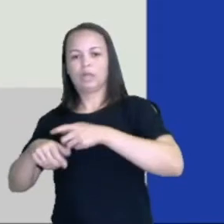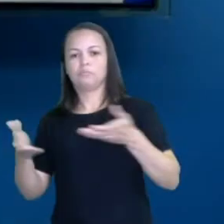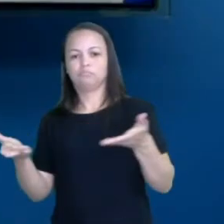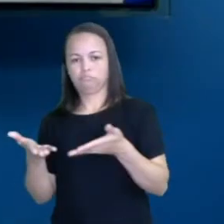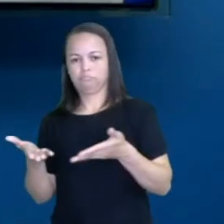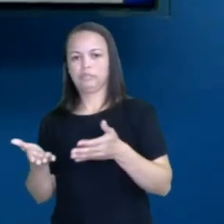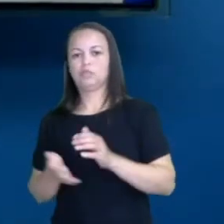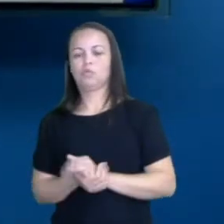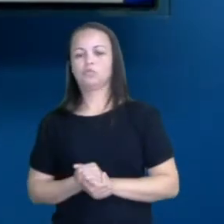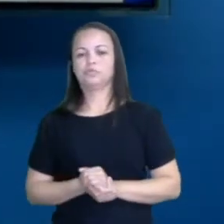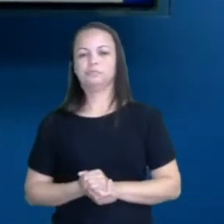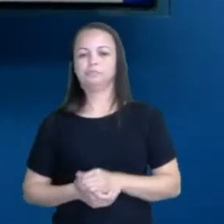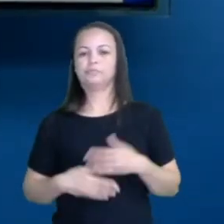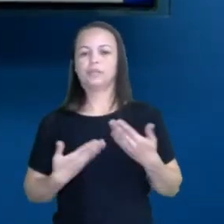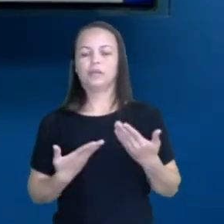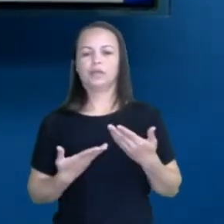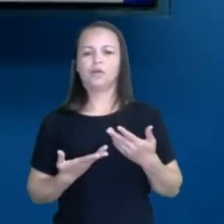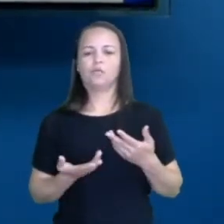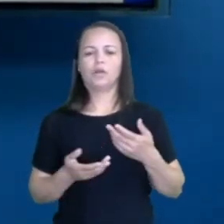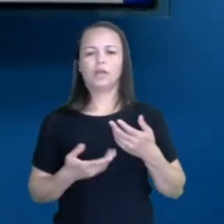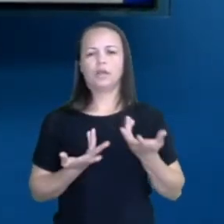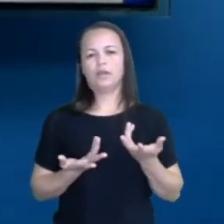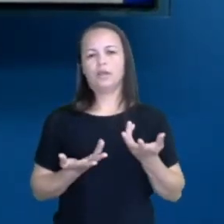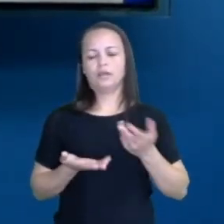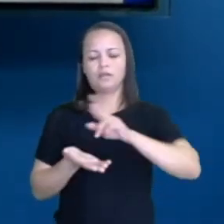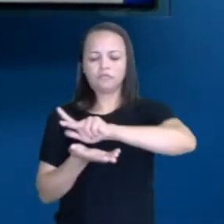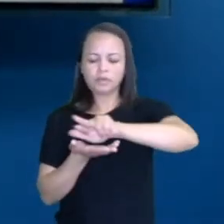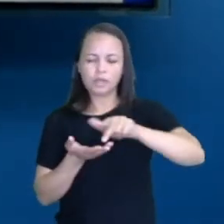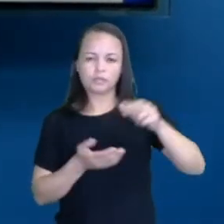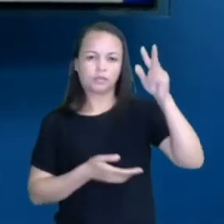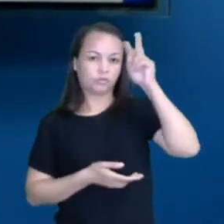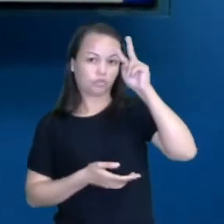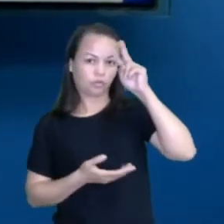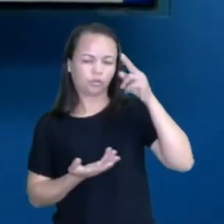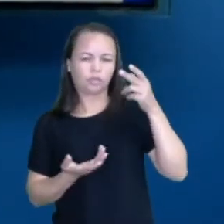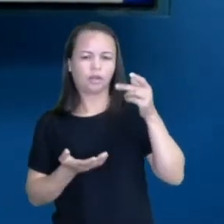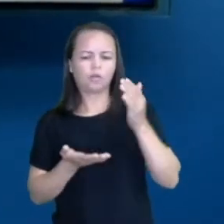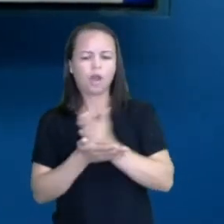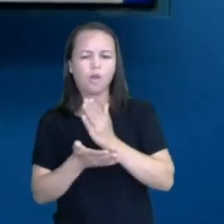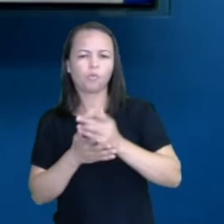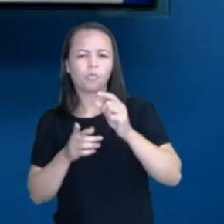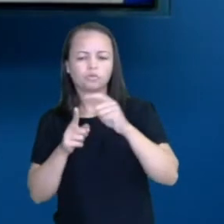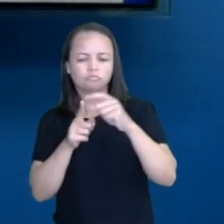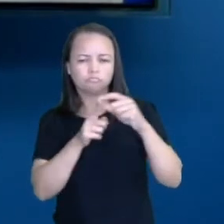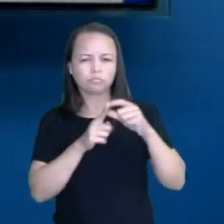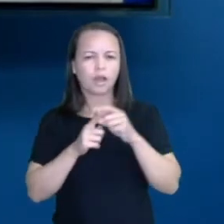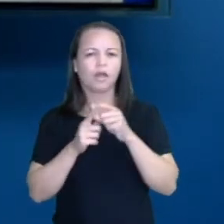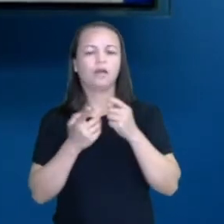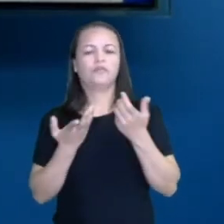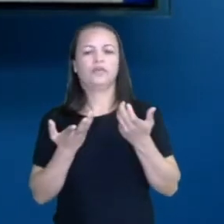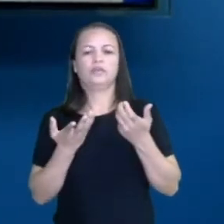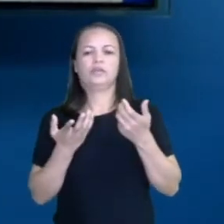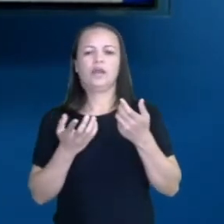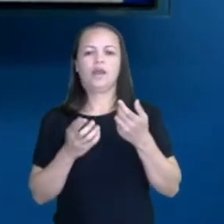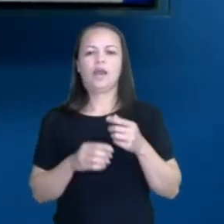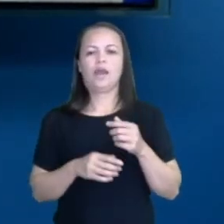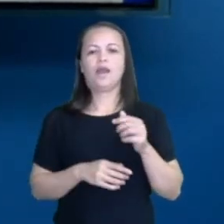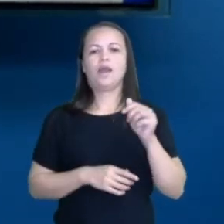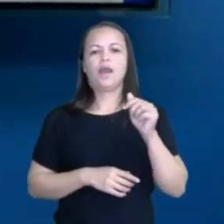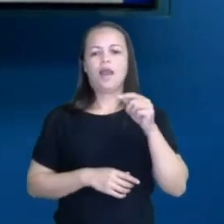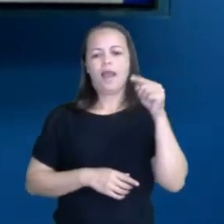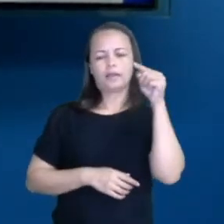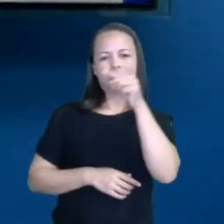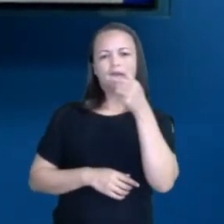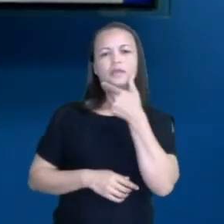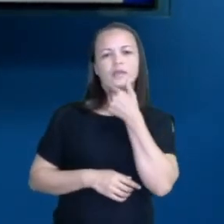outros exemplos da variação histórica. Algumas palavras, por exemplo, aquele, aquela. Hoje